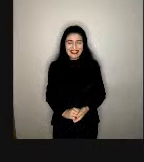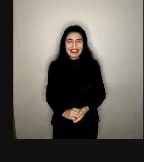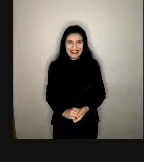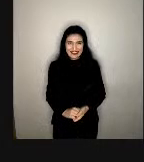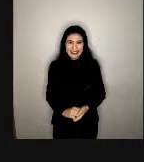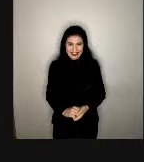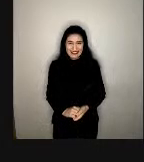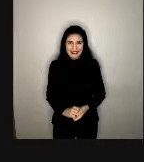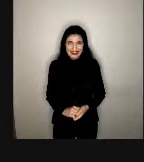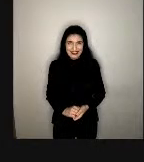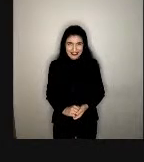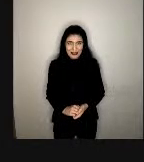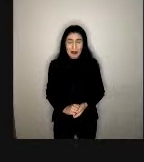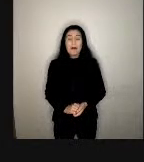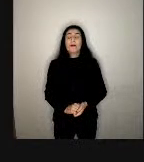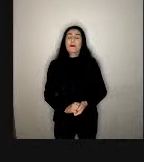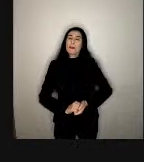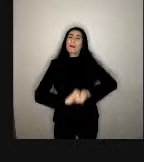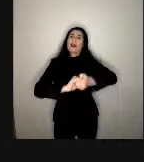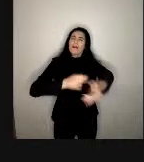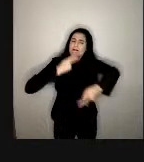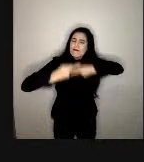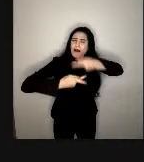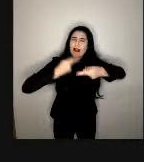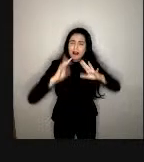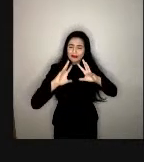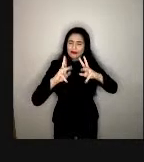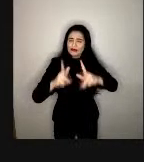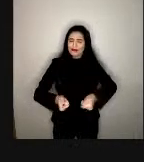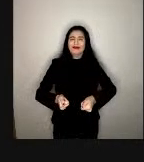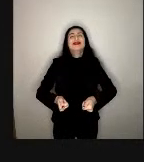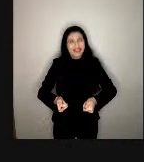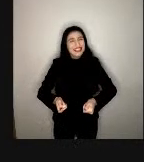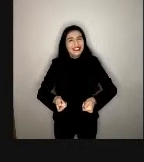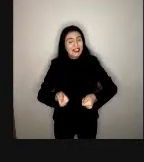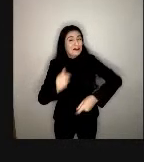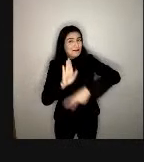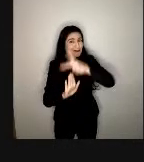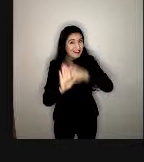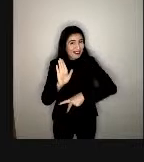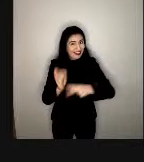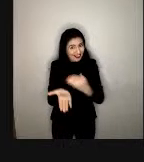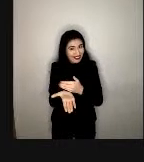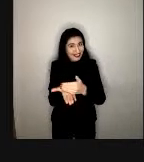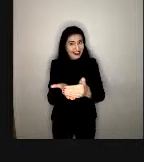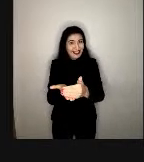Bom, De Peito Aberto é um projeto que começou.